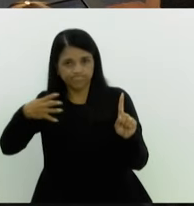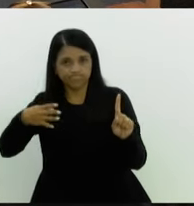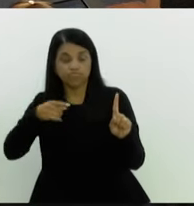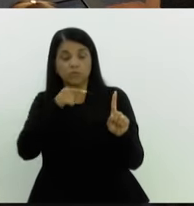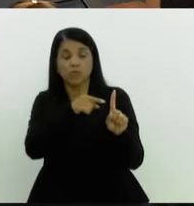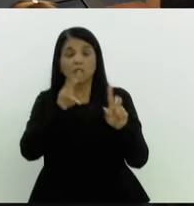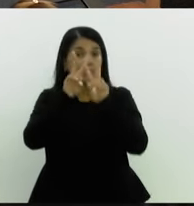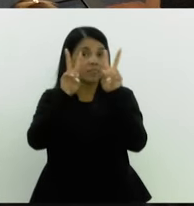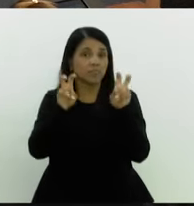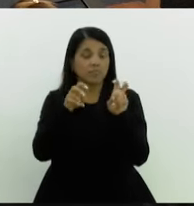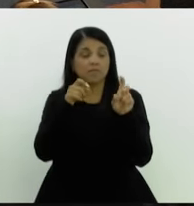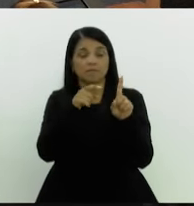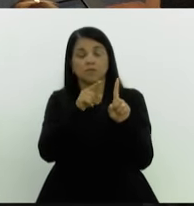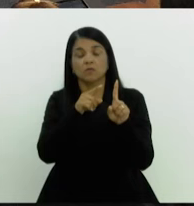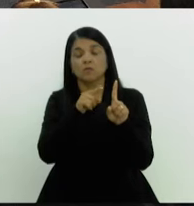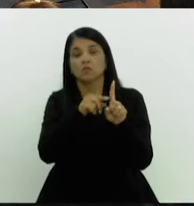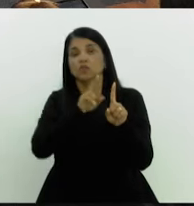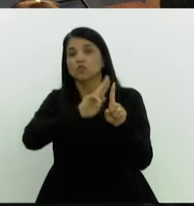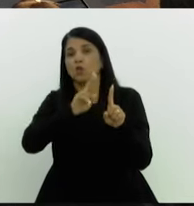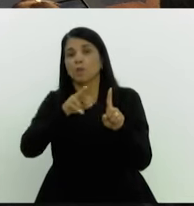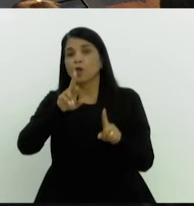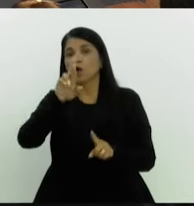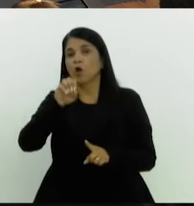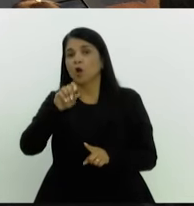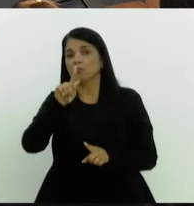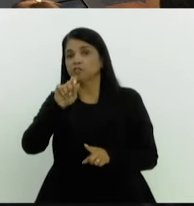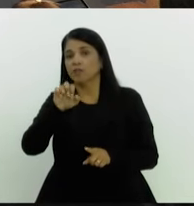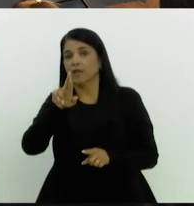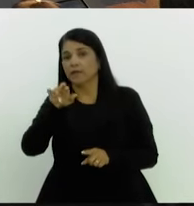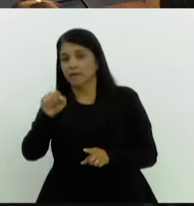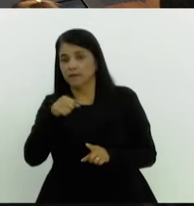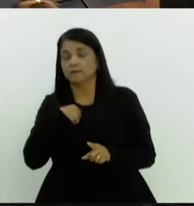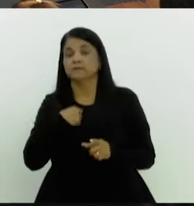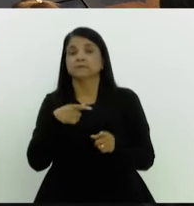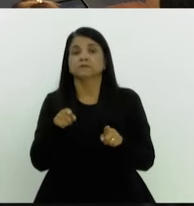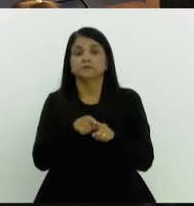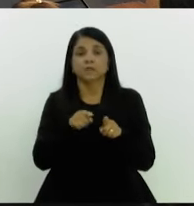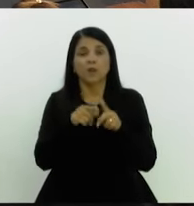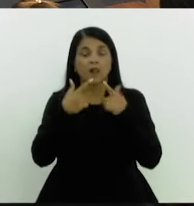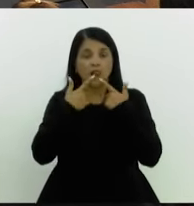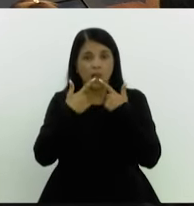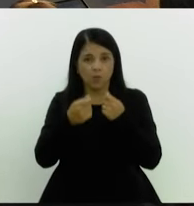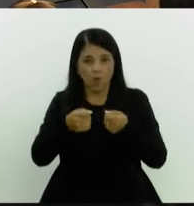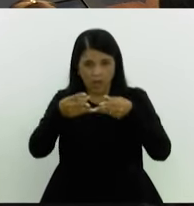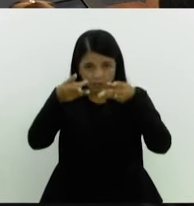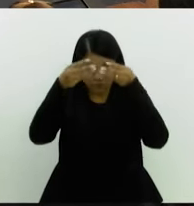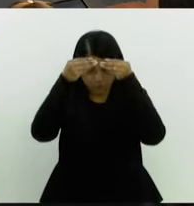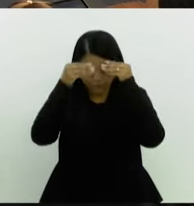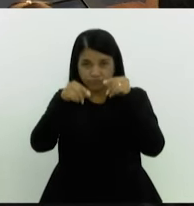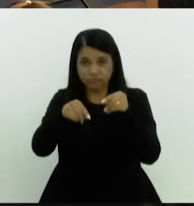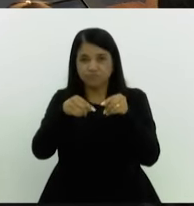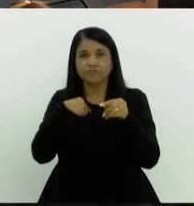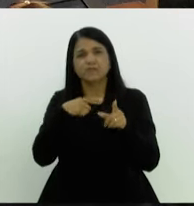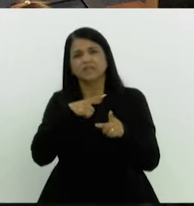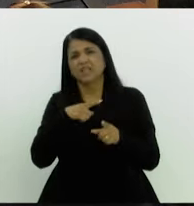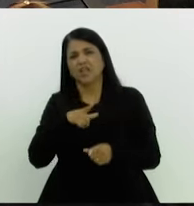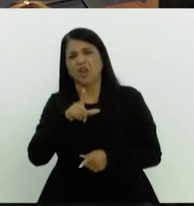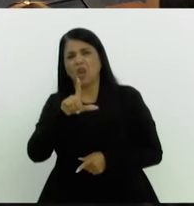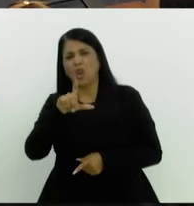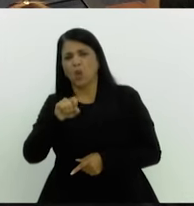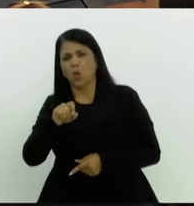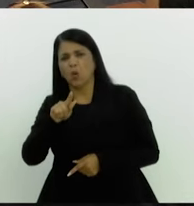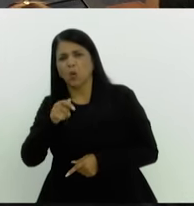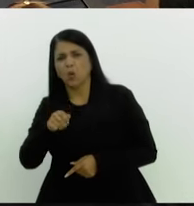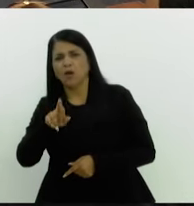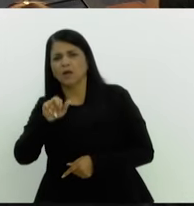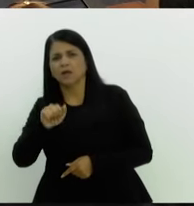a gente deve relançar numa linguagem acessível a todos porque os nossos formulários ainda têm palavras como logrador e muita gente quando vai